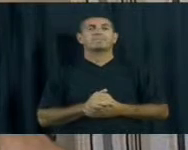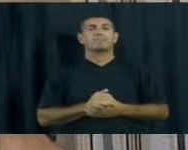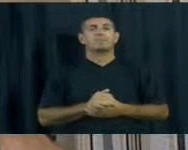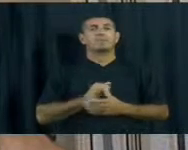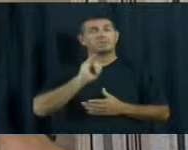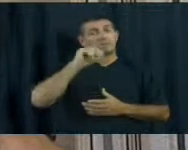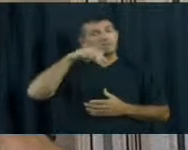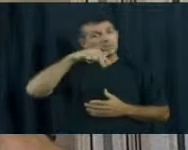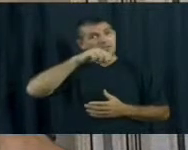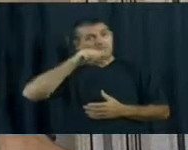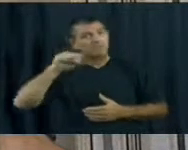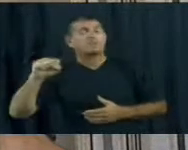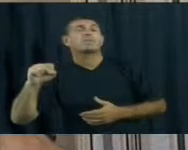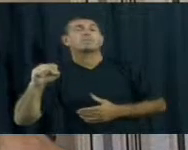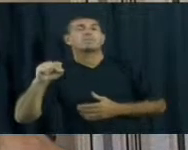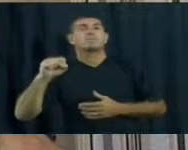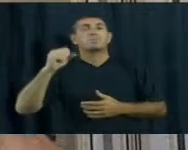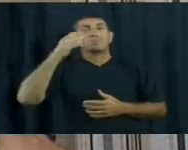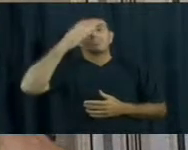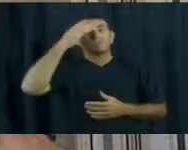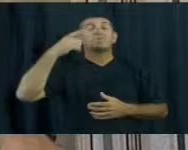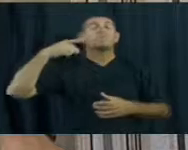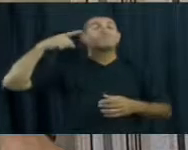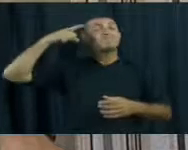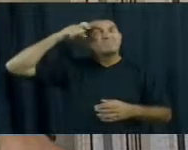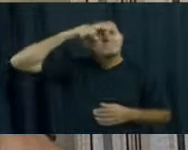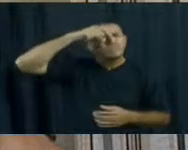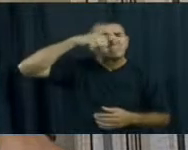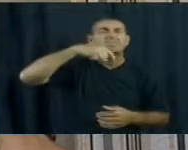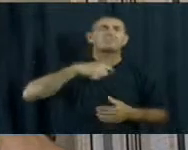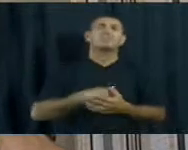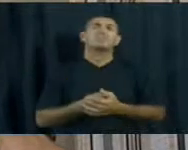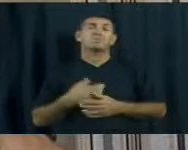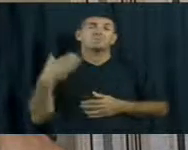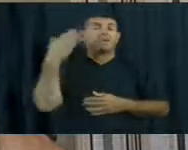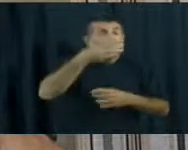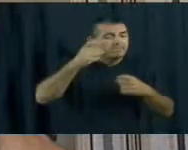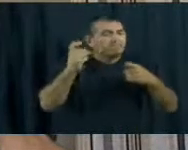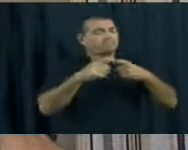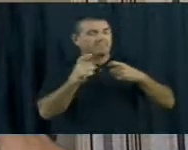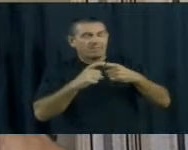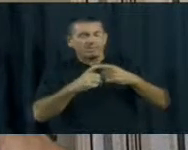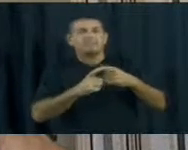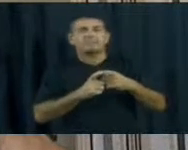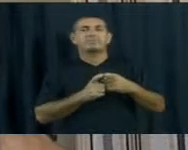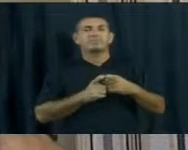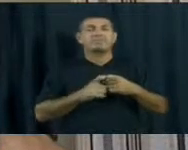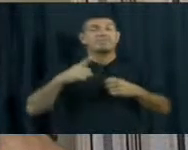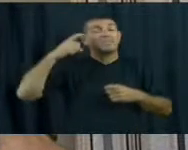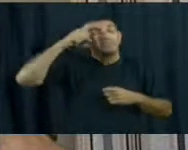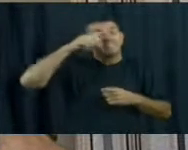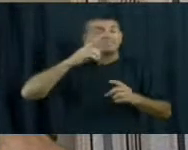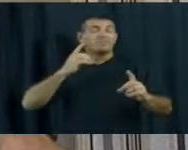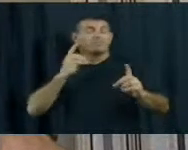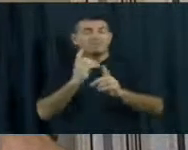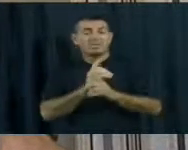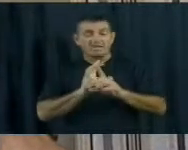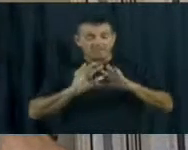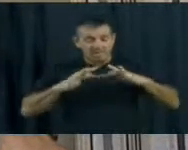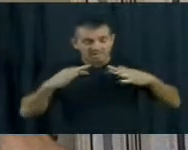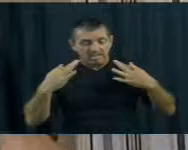as pessoas são mais sacrificadas, porque eu me via, a minha família me